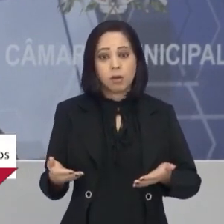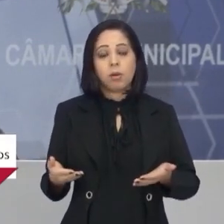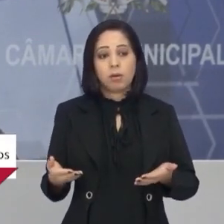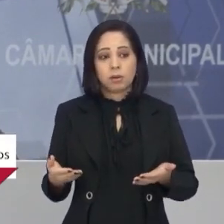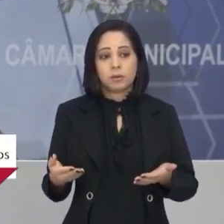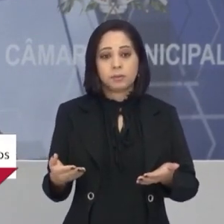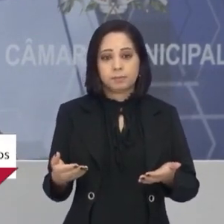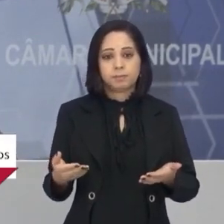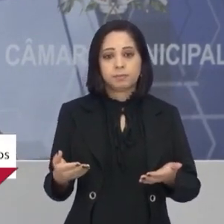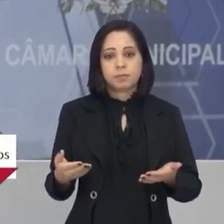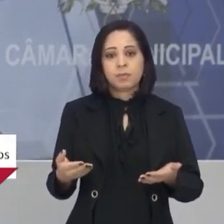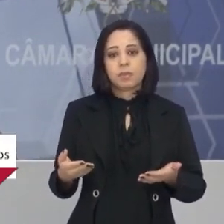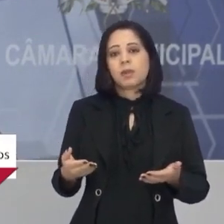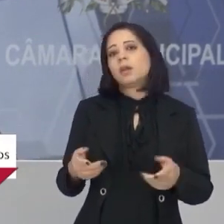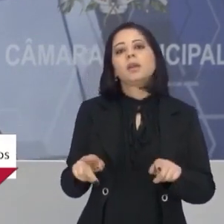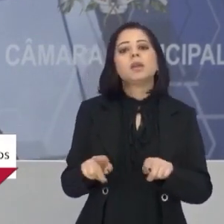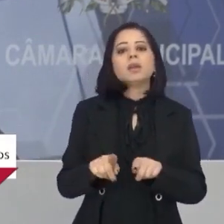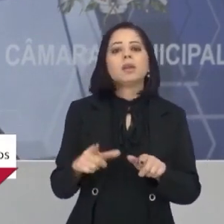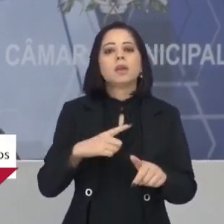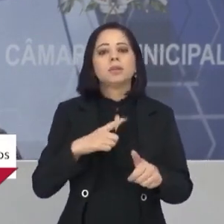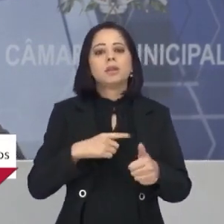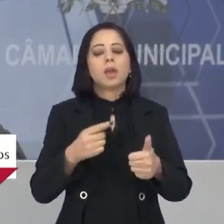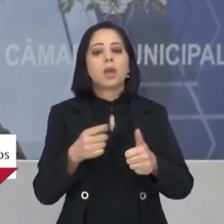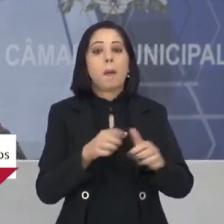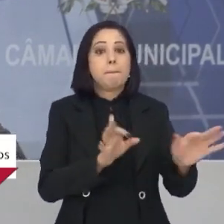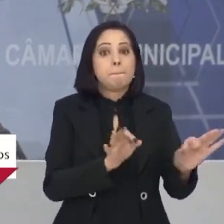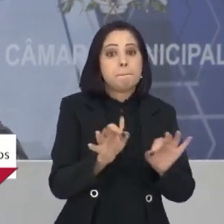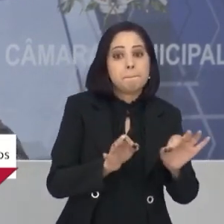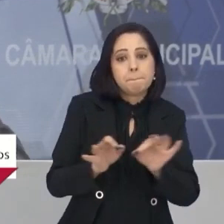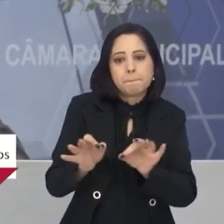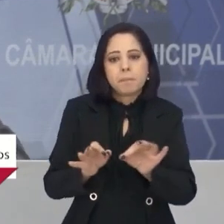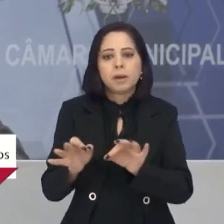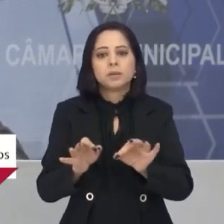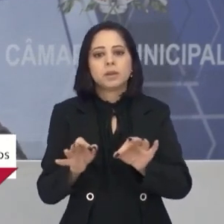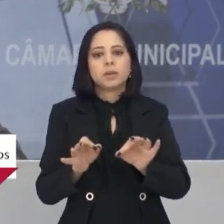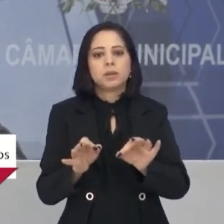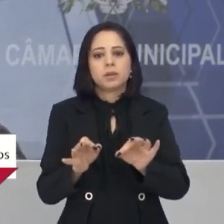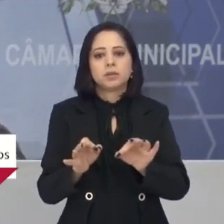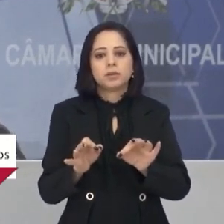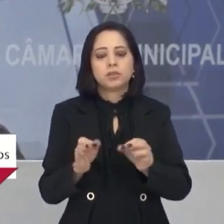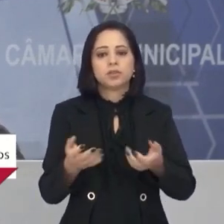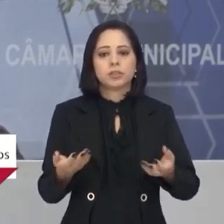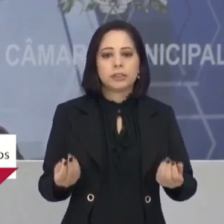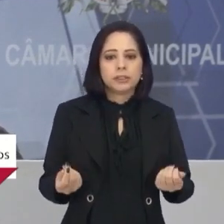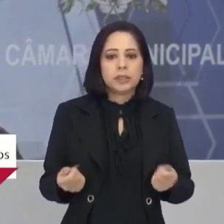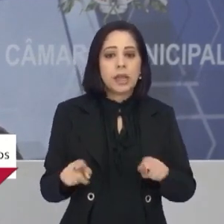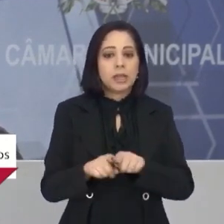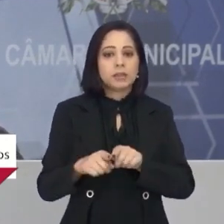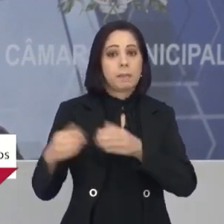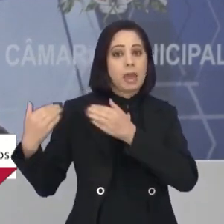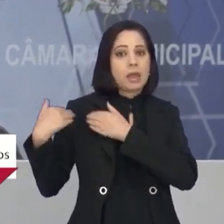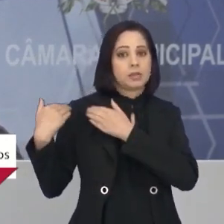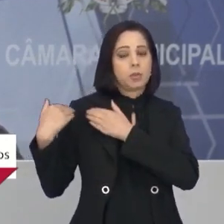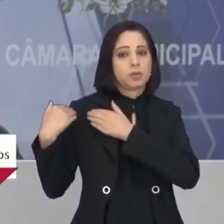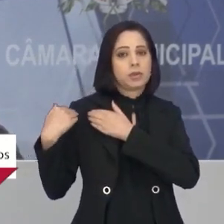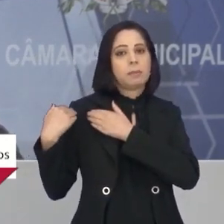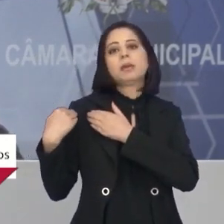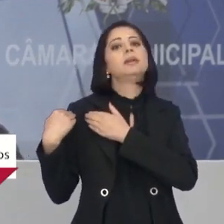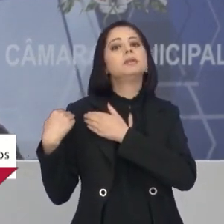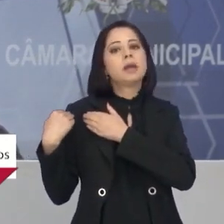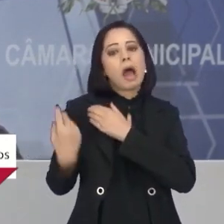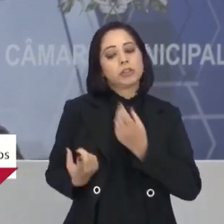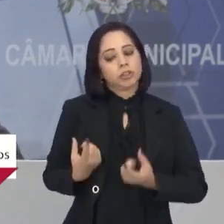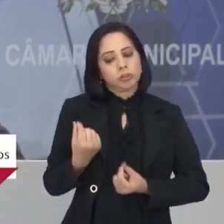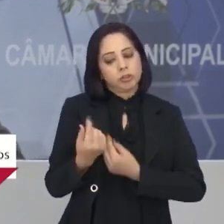até que são regras que se referem ao índice planejamento aou índice de ao índice de responsabilidade fiscal